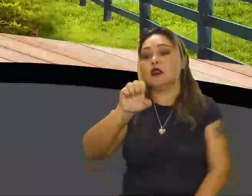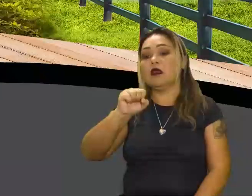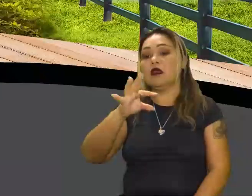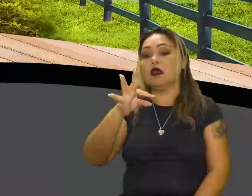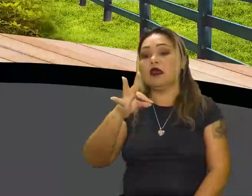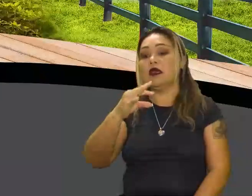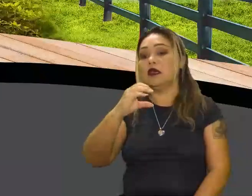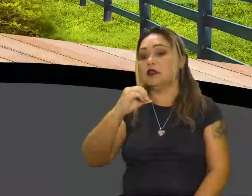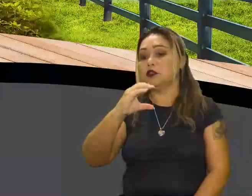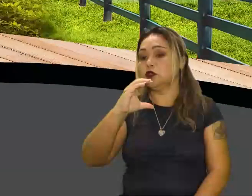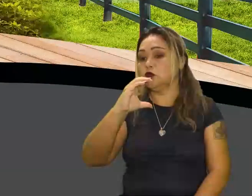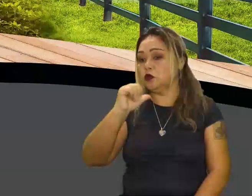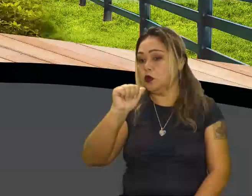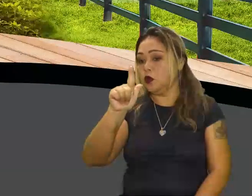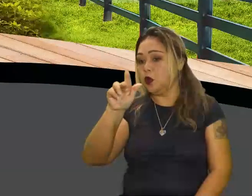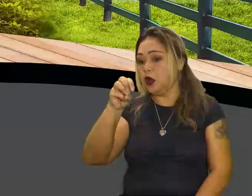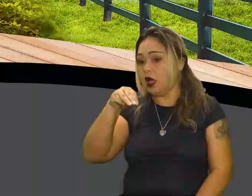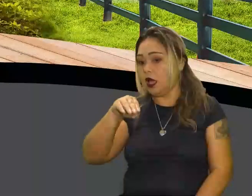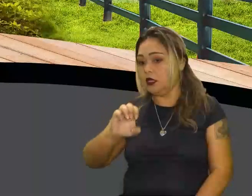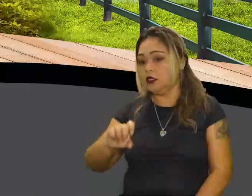tio.